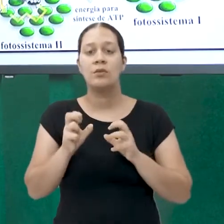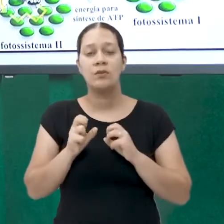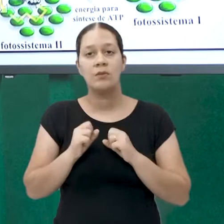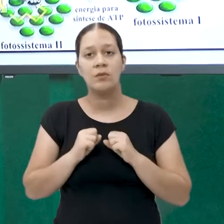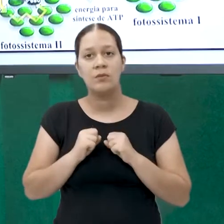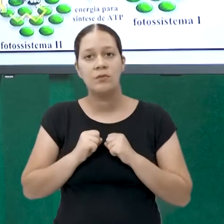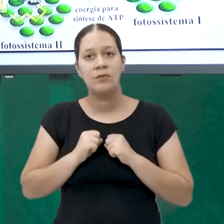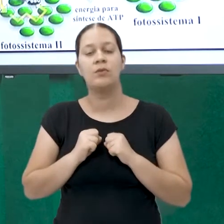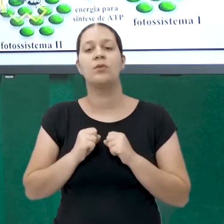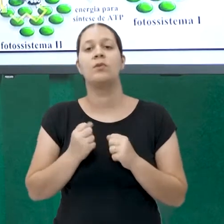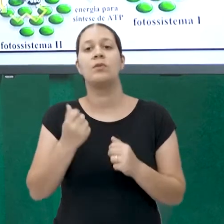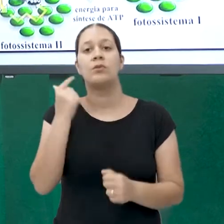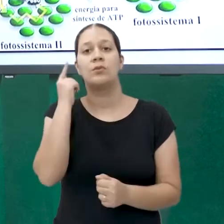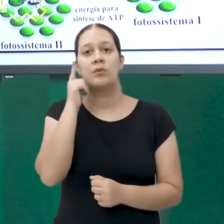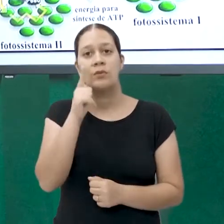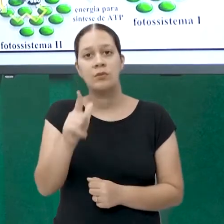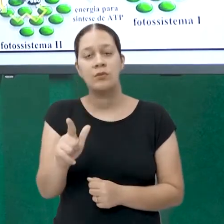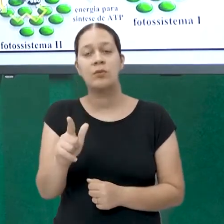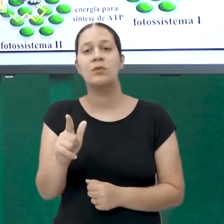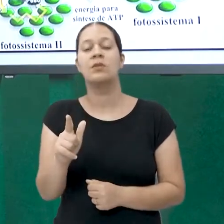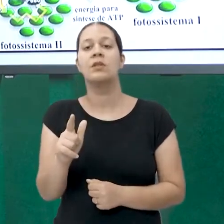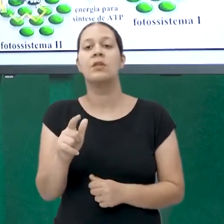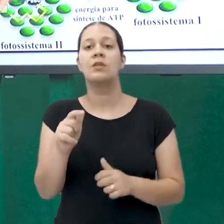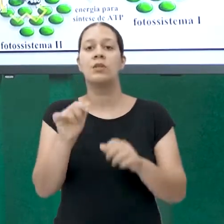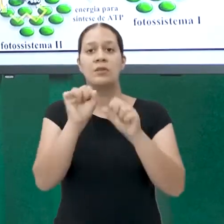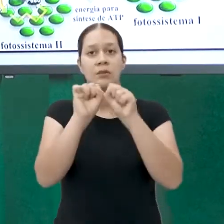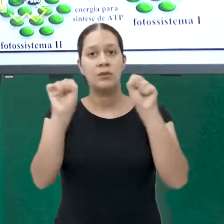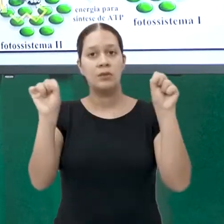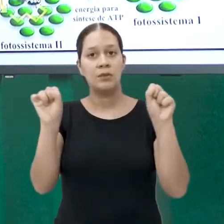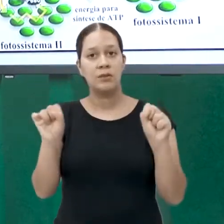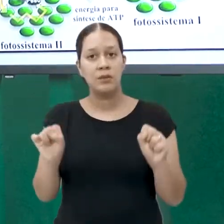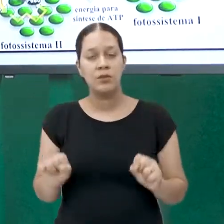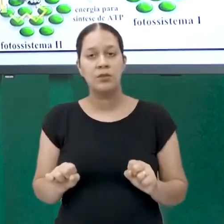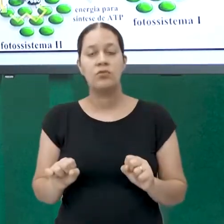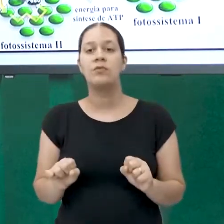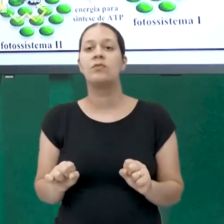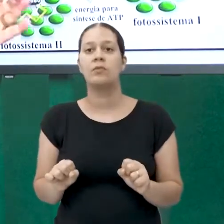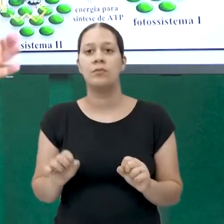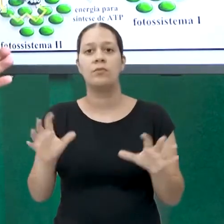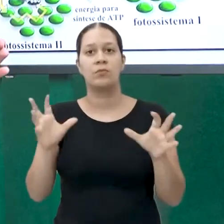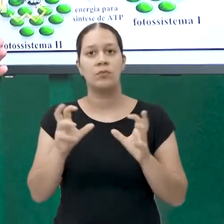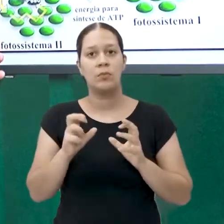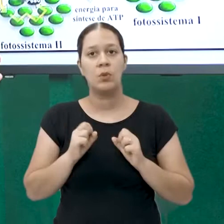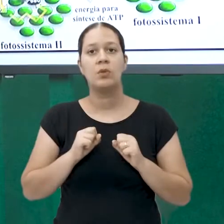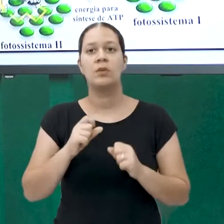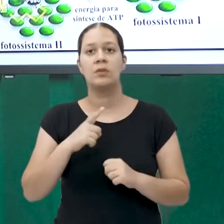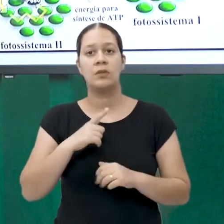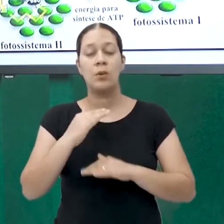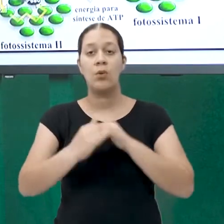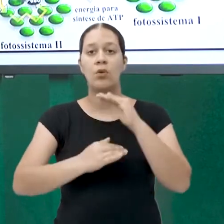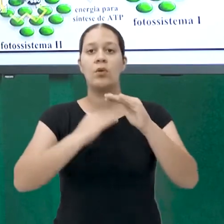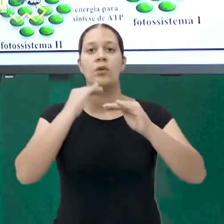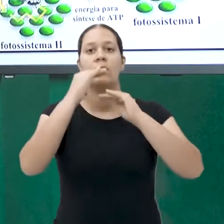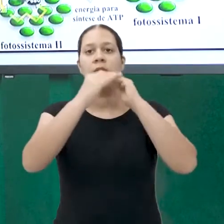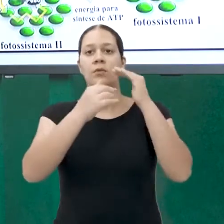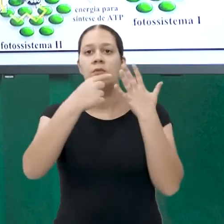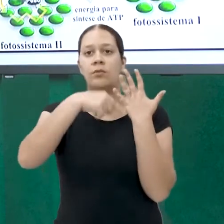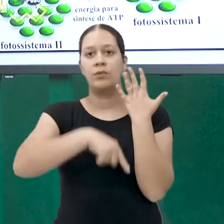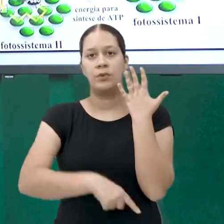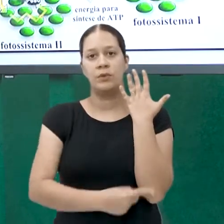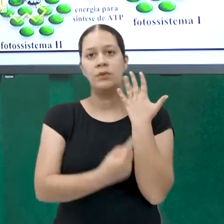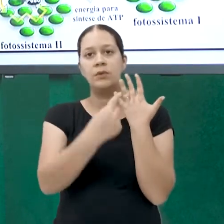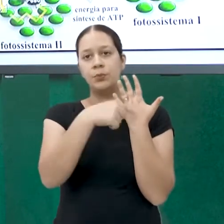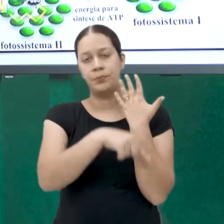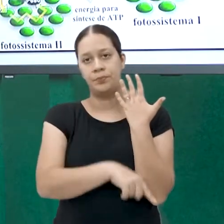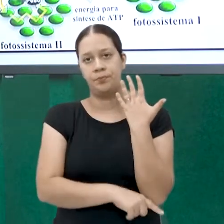energia luminosa, que são absorvidos, né? Eles vão ativando esses fotossistemas. E aí, esses fotossistemas ativados, você tem um